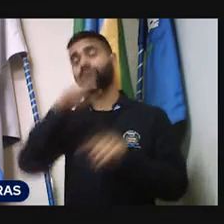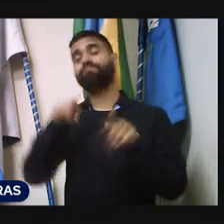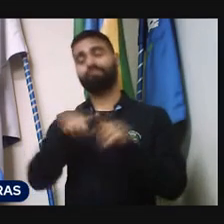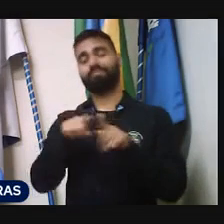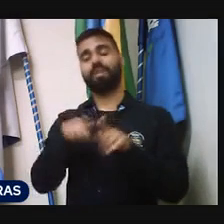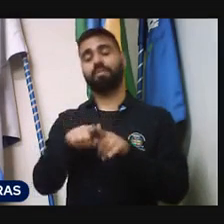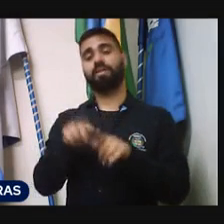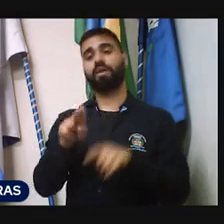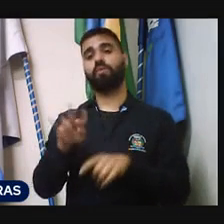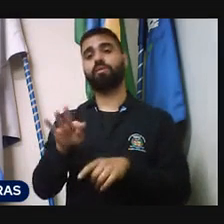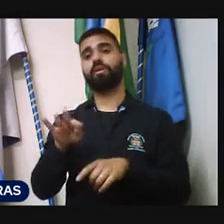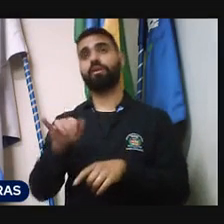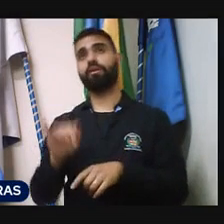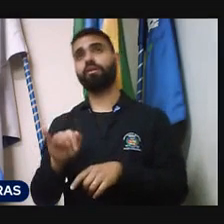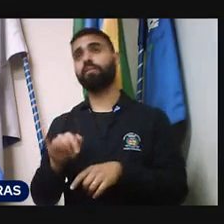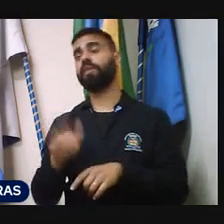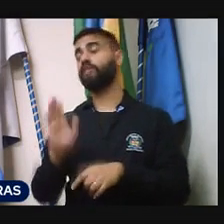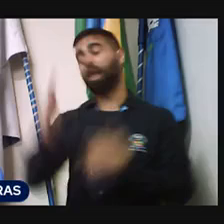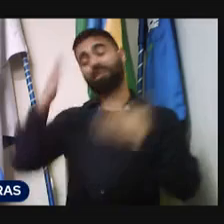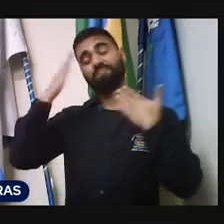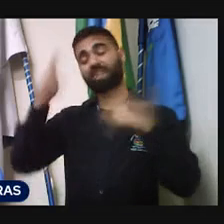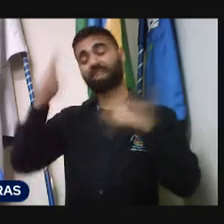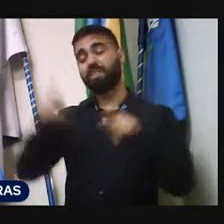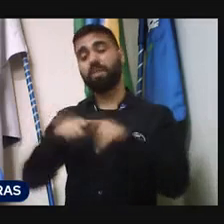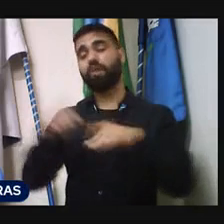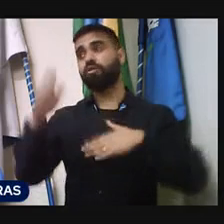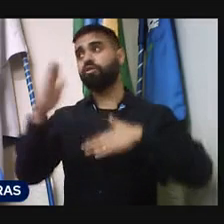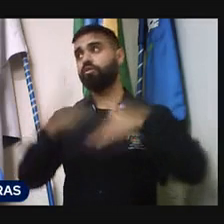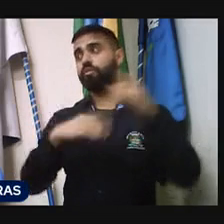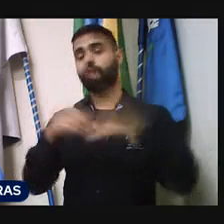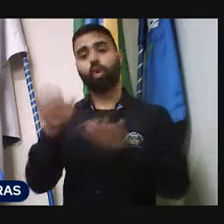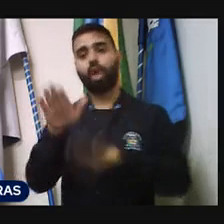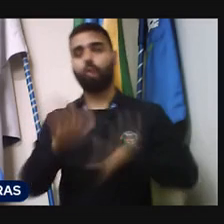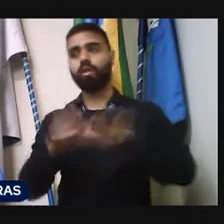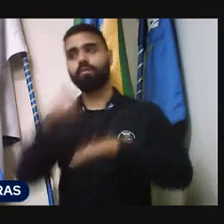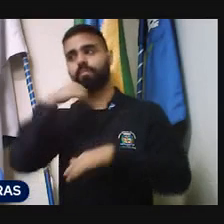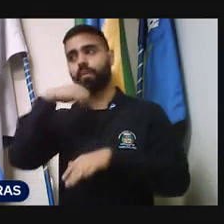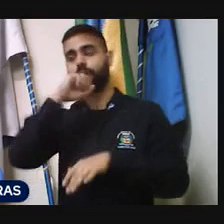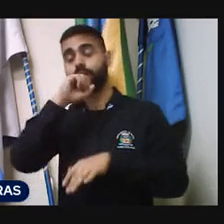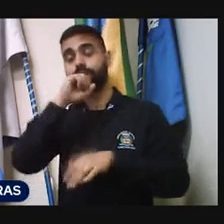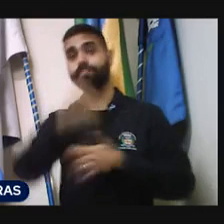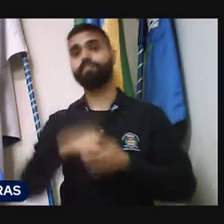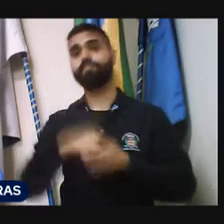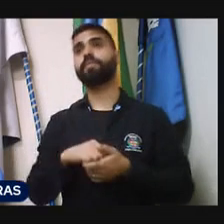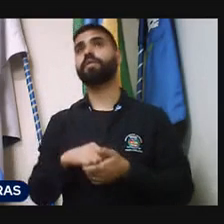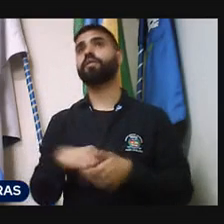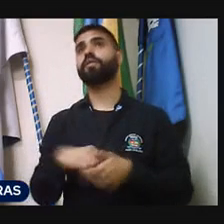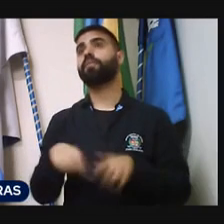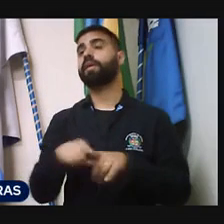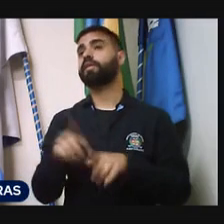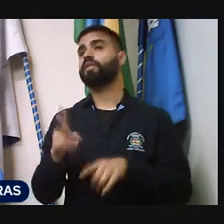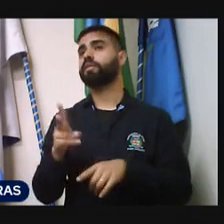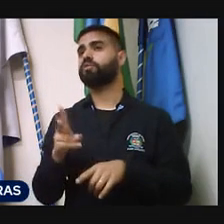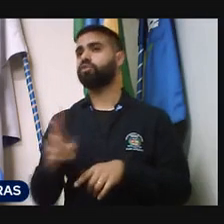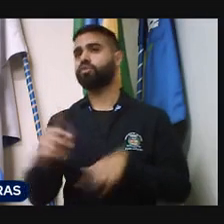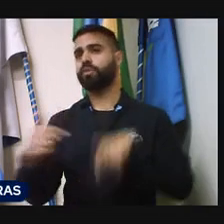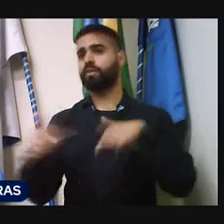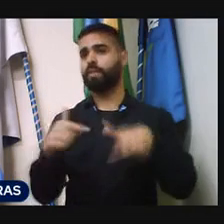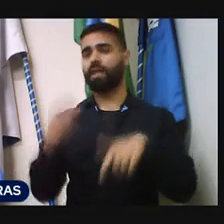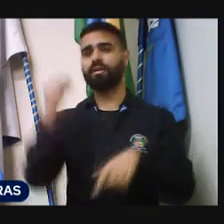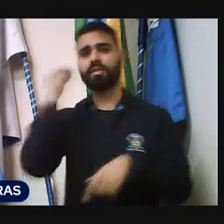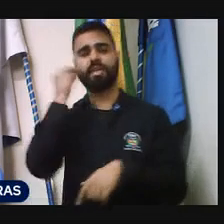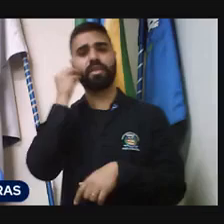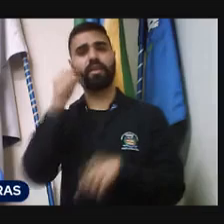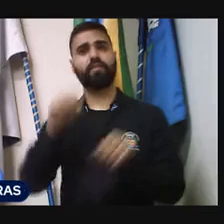escola e já agradeço todos os profissionais que estão ali os cuidados e dizer que a gente segue aí trabalhando tentando